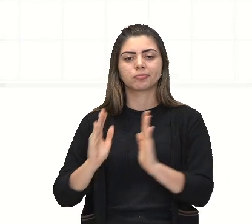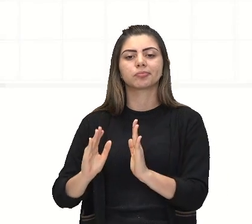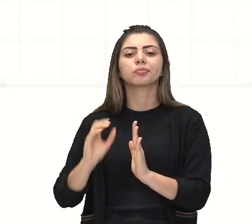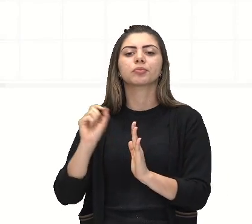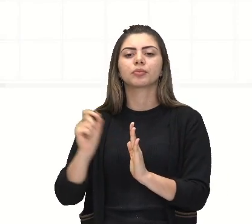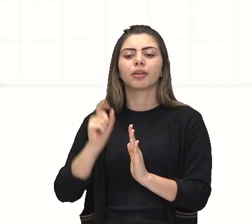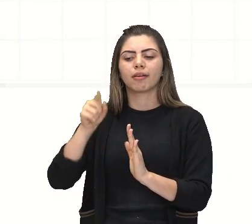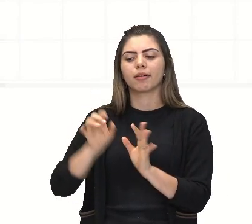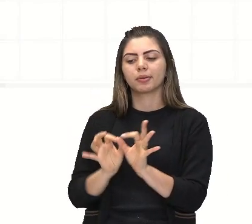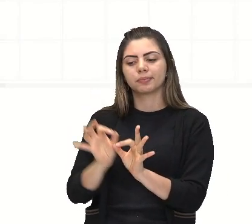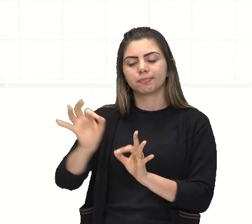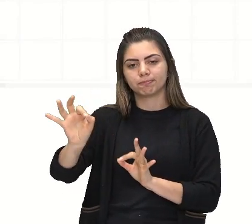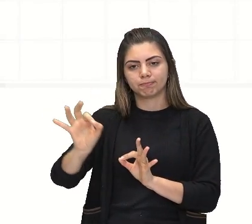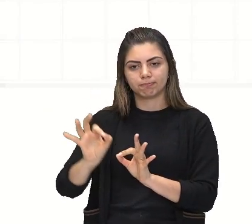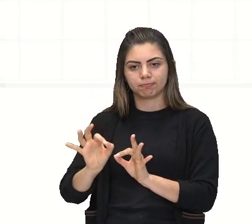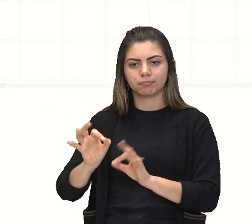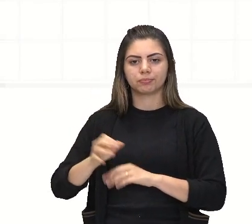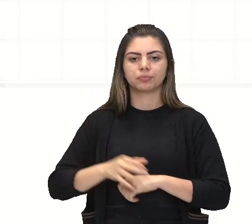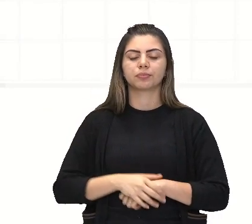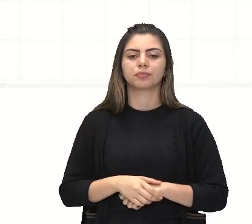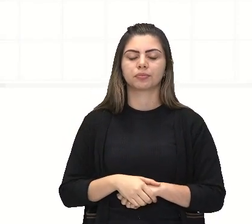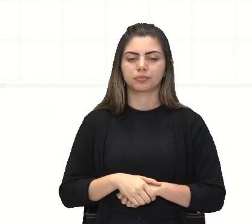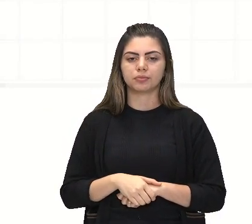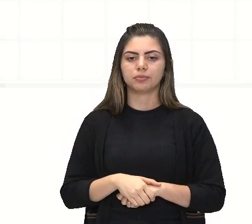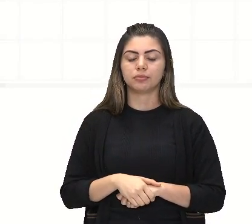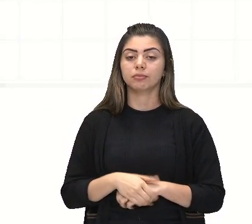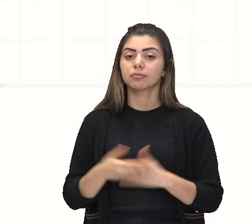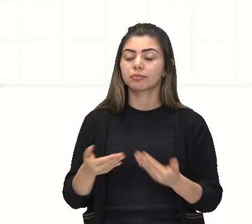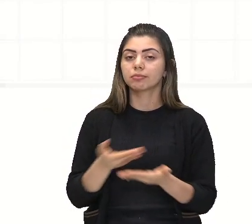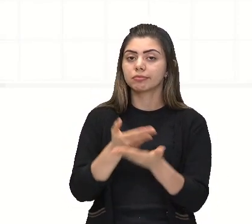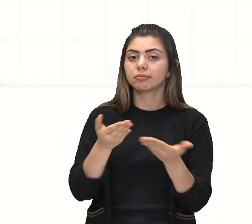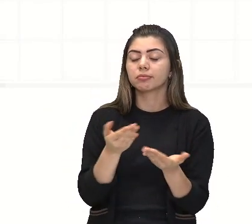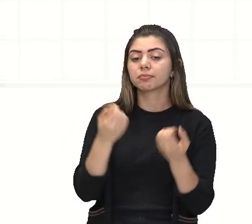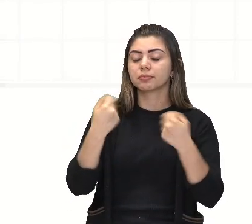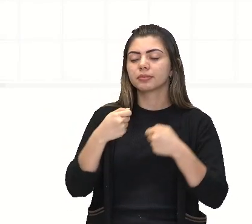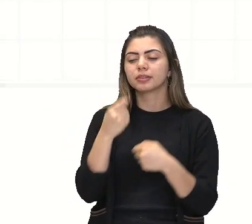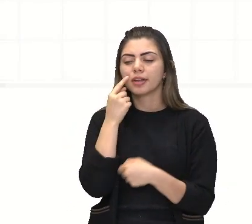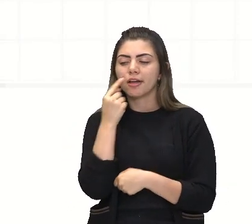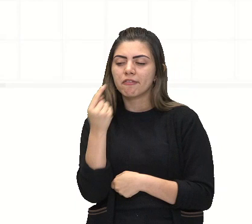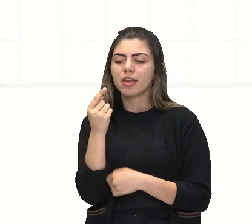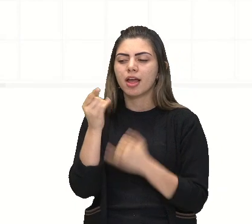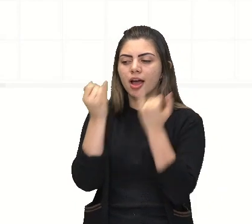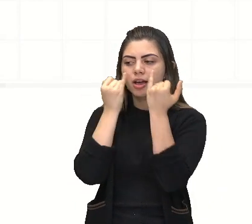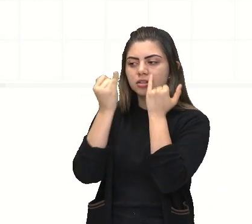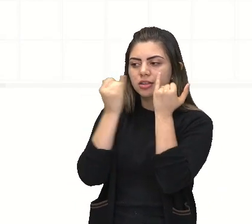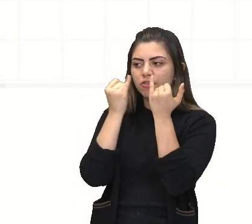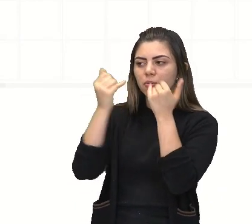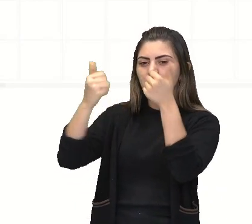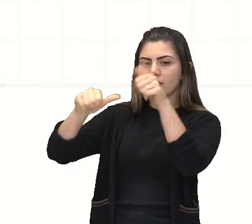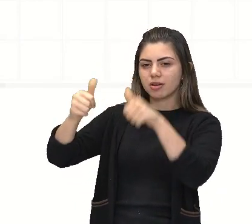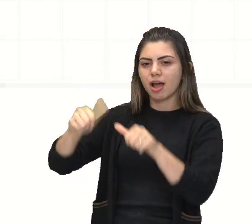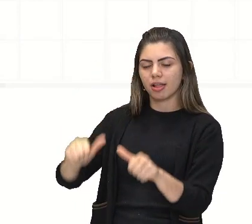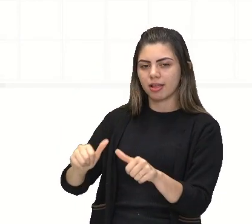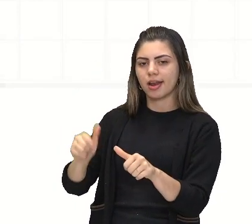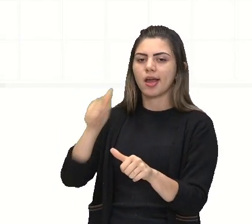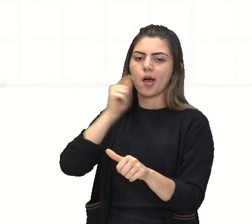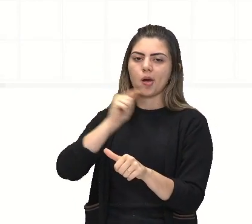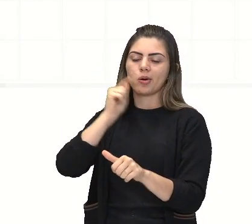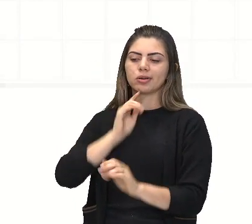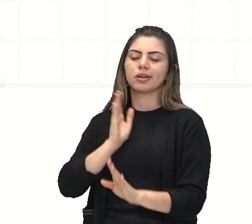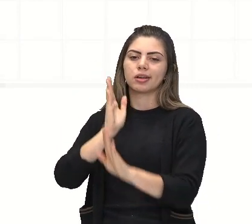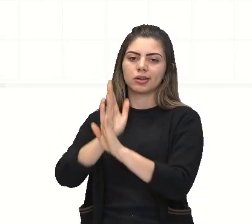distância, beleza? E é bom que você identifique logo, certo?